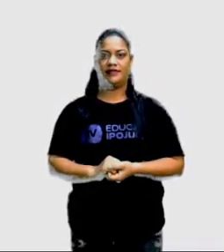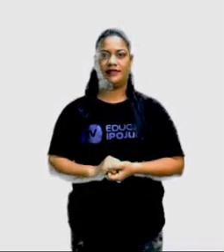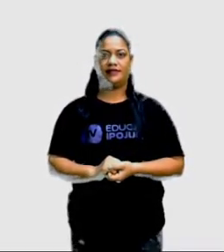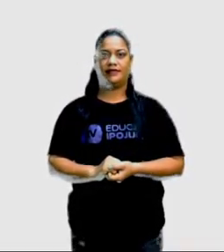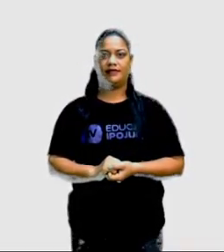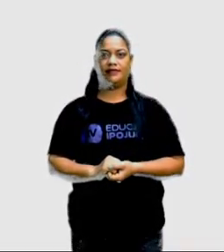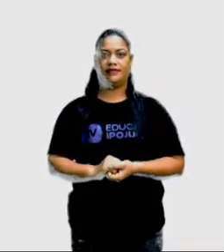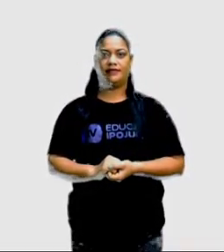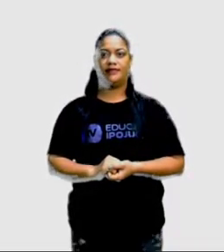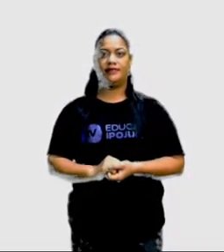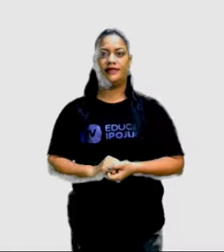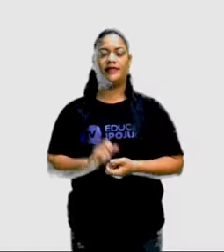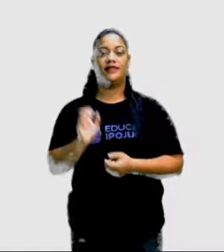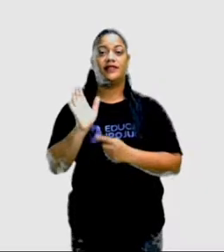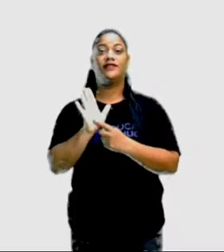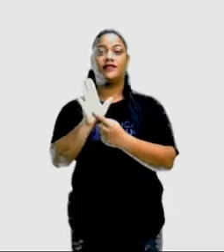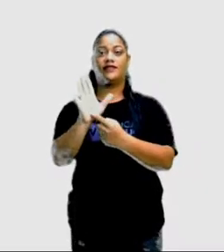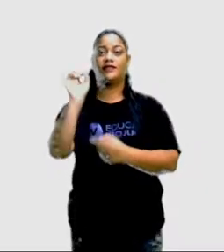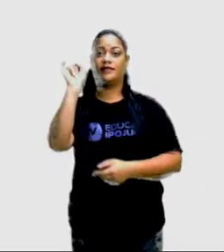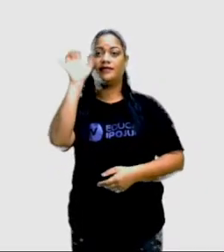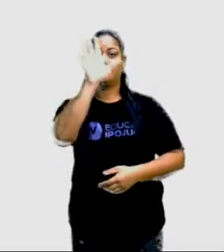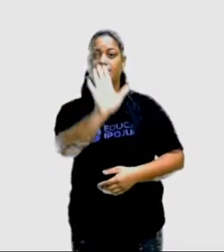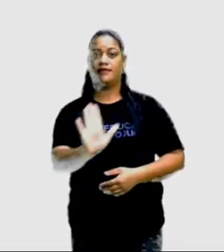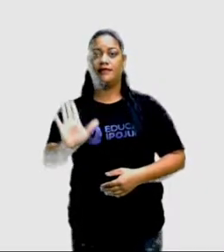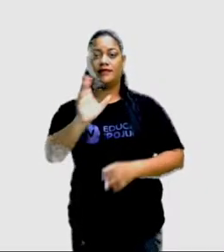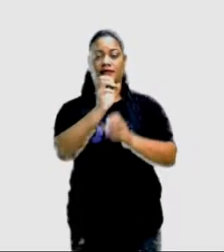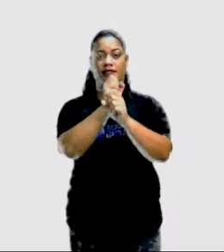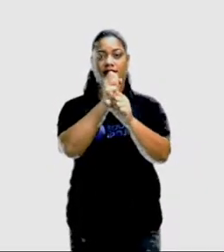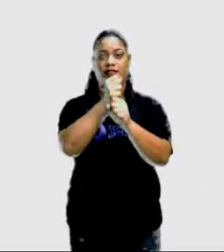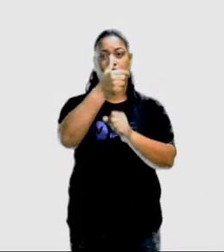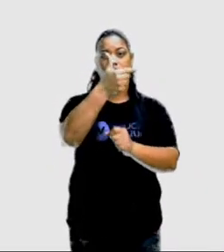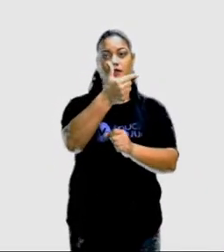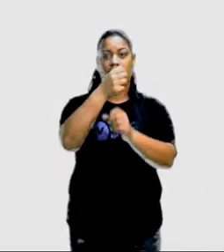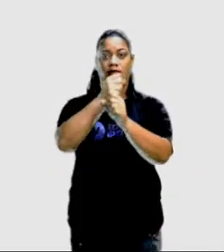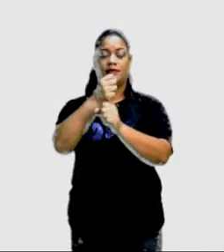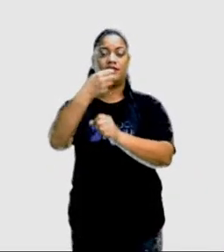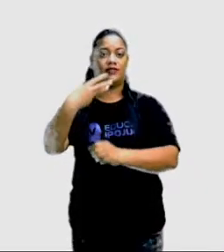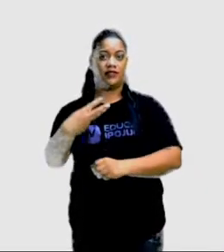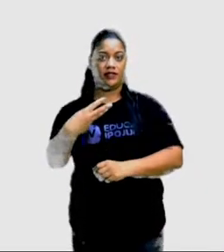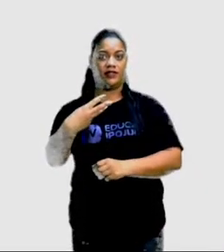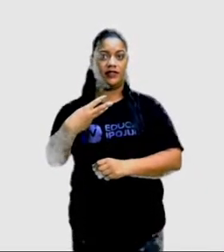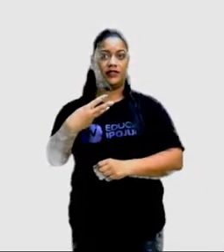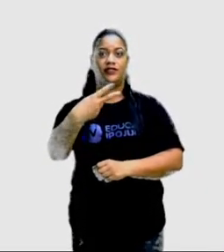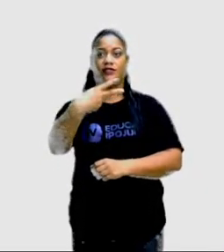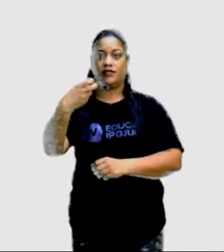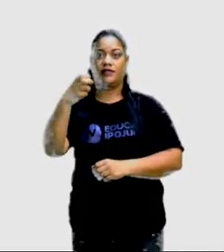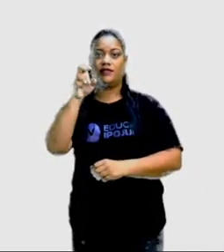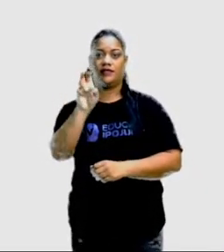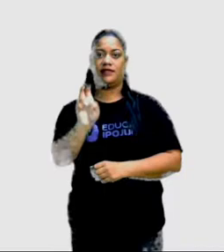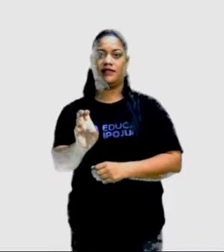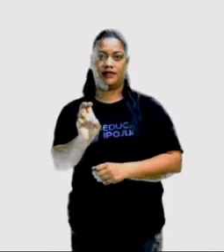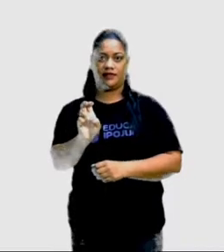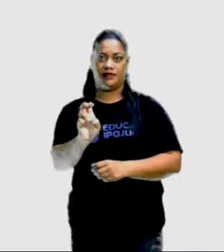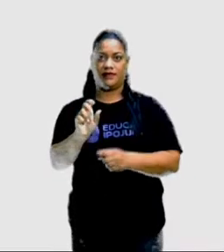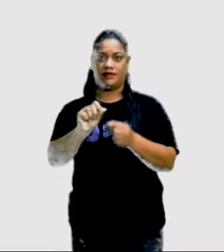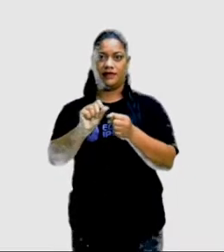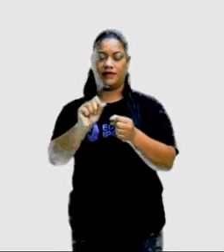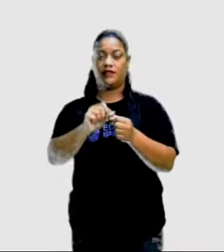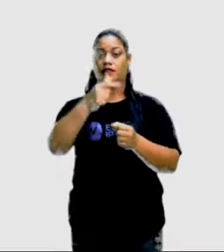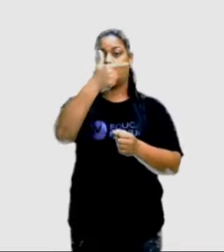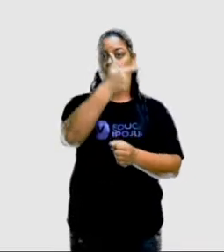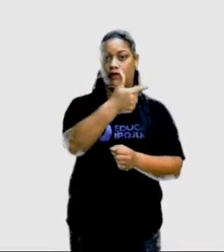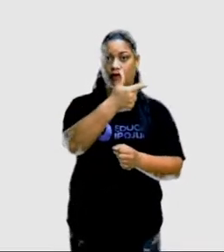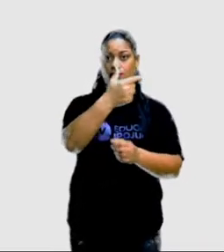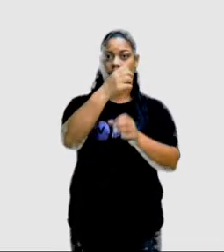Aqui, a ilustração, a soma de 2 mais 5, 2 mais 3, que deu 5, que foram 2 blocos